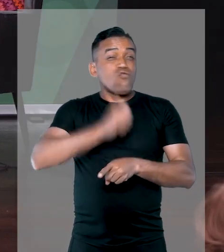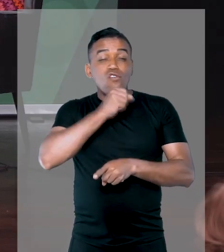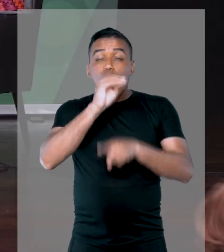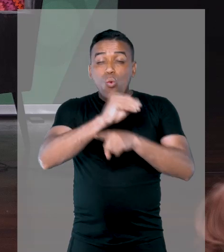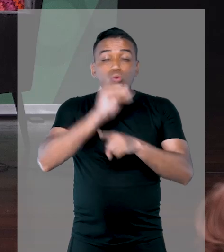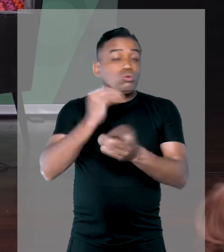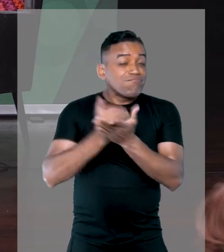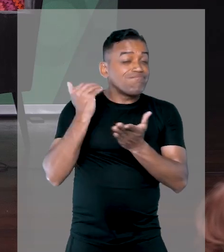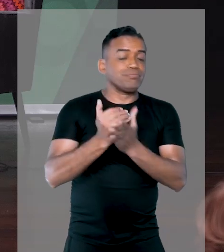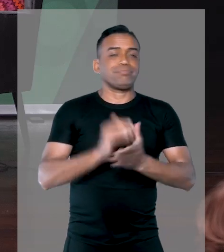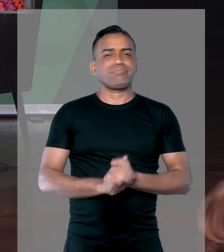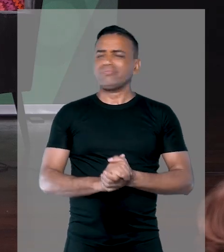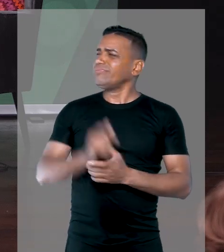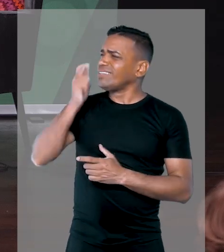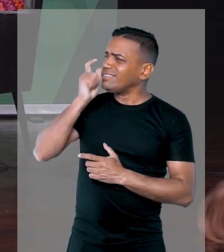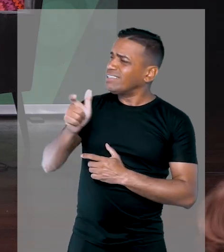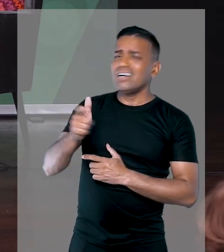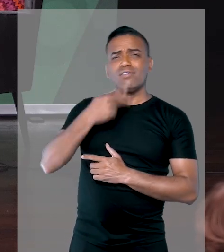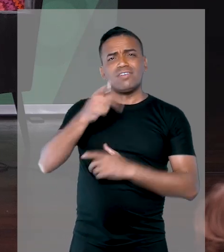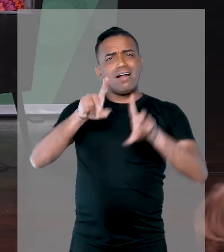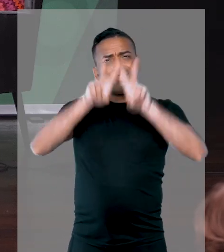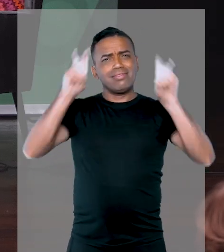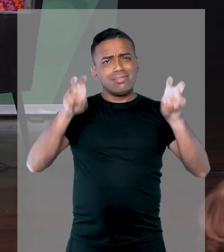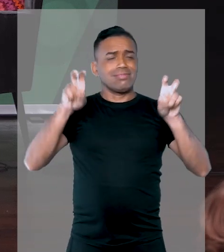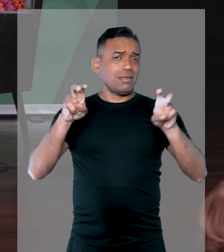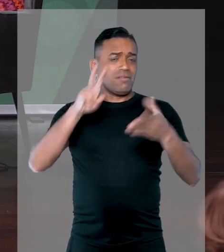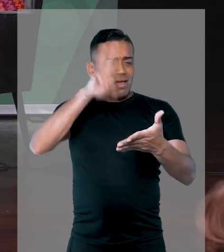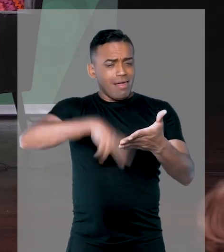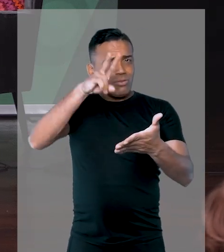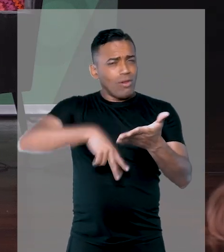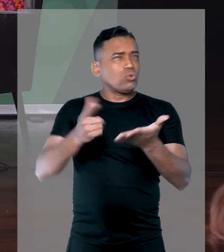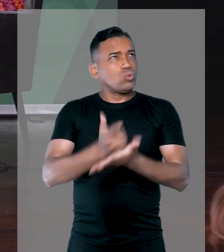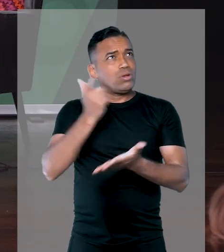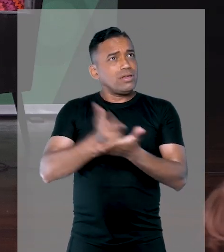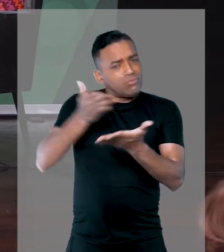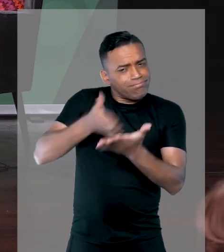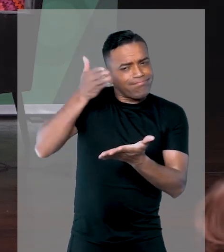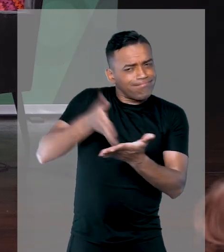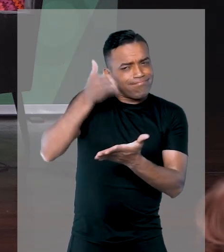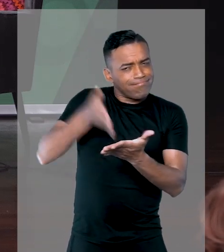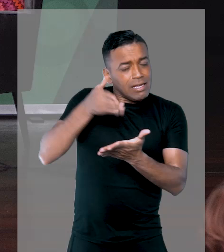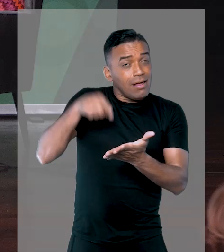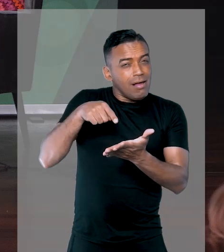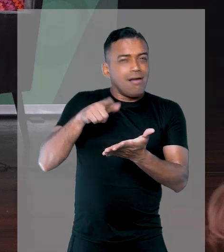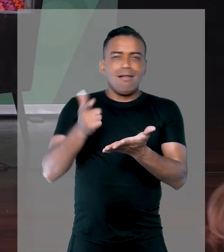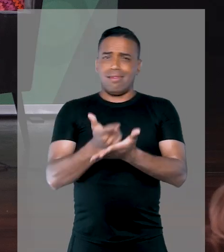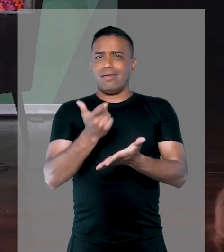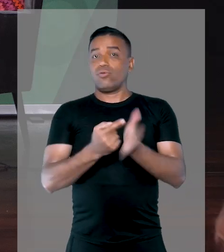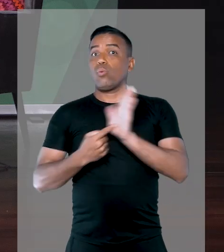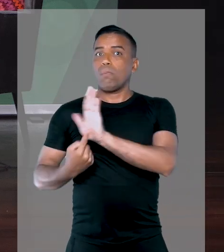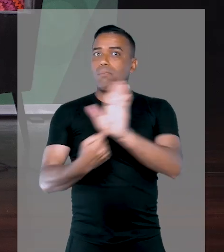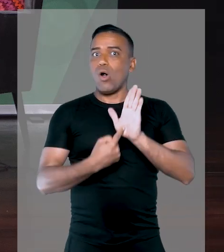E é interessante quando você fala desse assunto, que na medida que a gente vai lendo, apesar de ser um livro, né, que traz, que